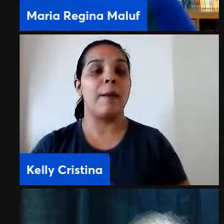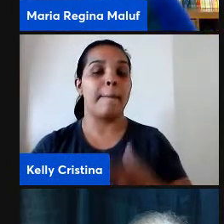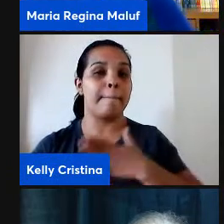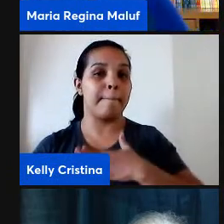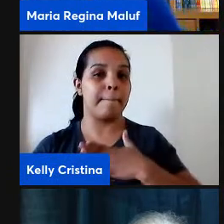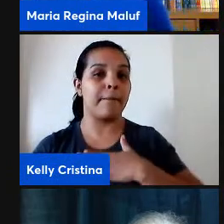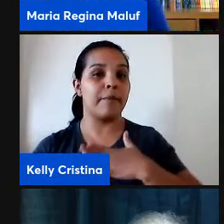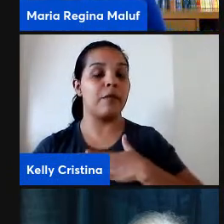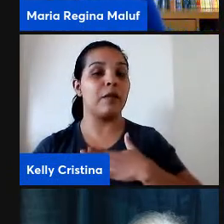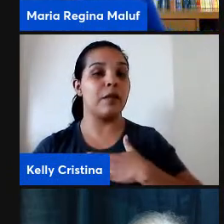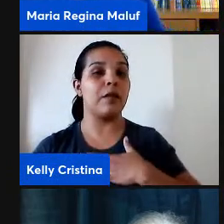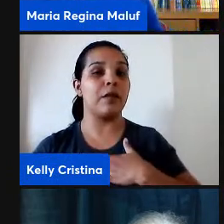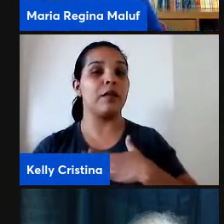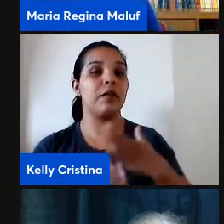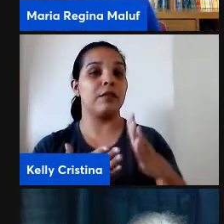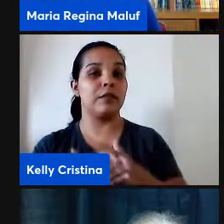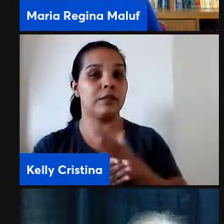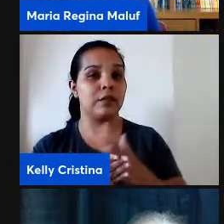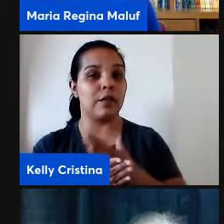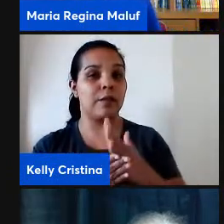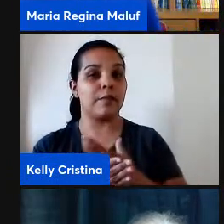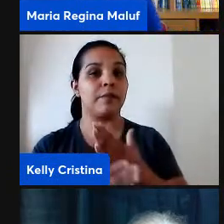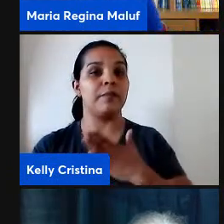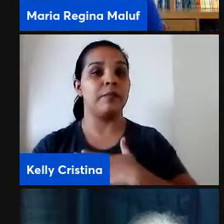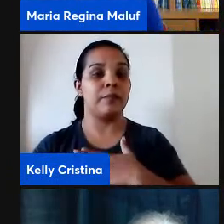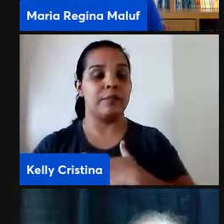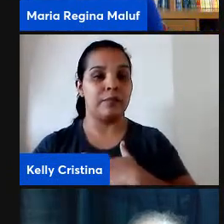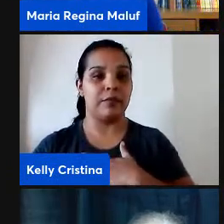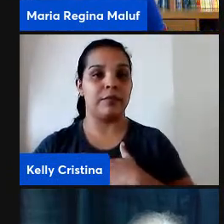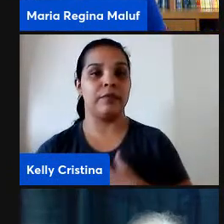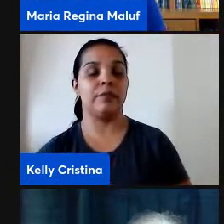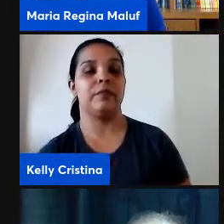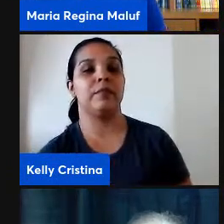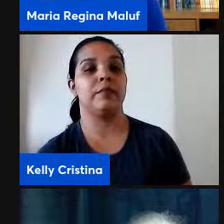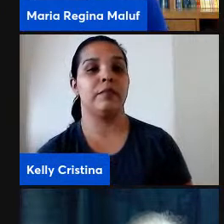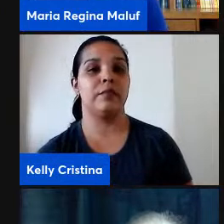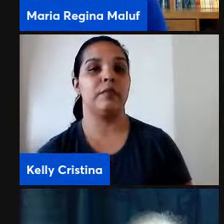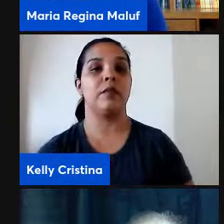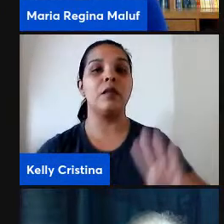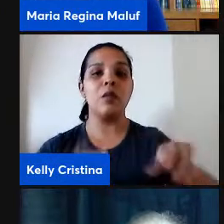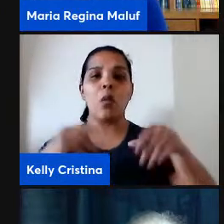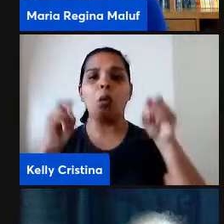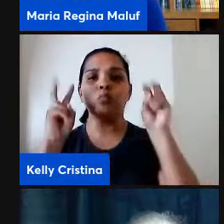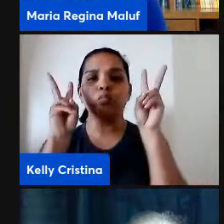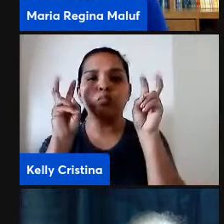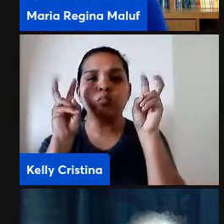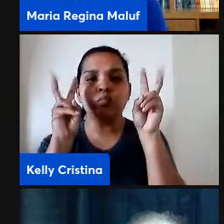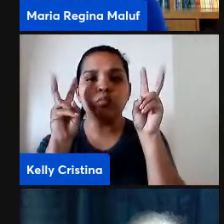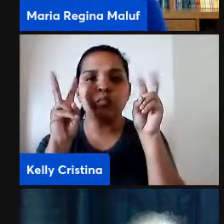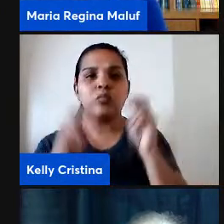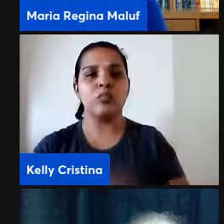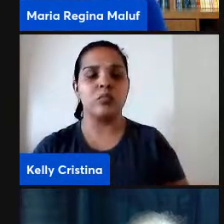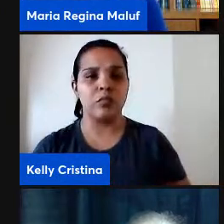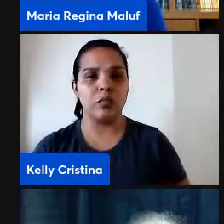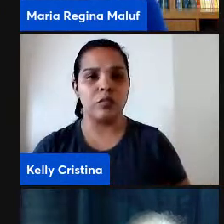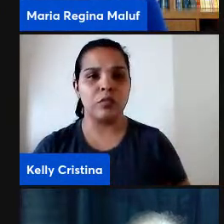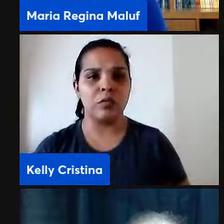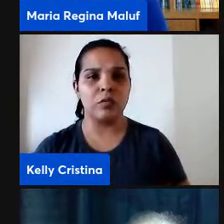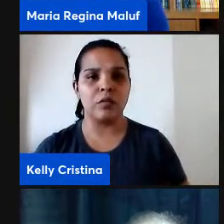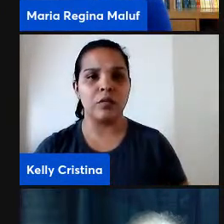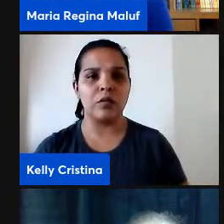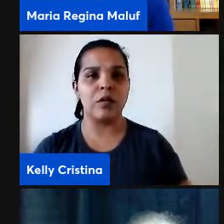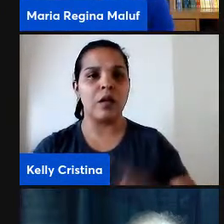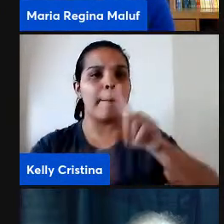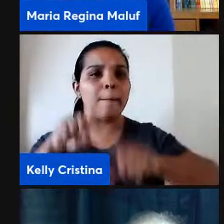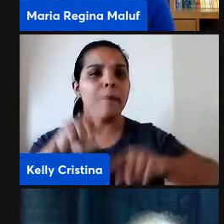meus. Eu elaborei. Olha, e qual é o título da tua publicação? É o material